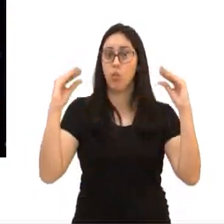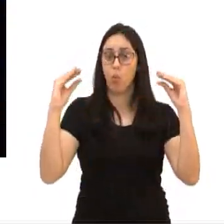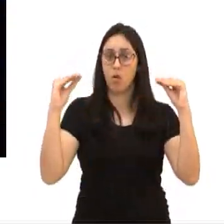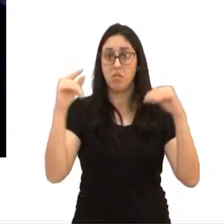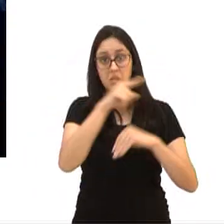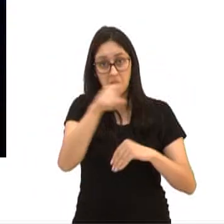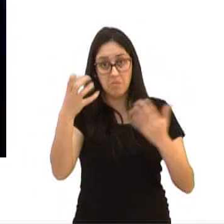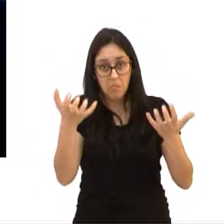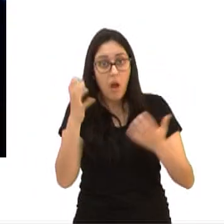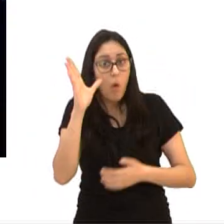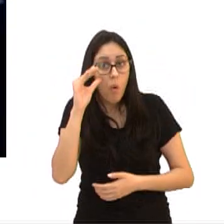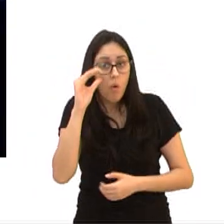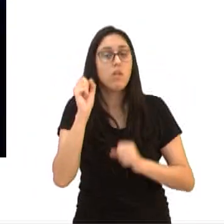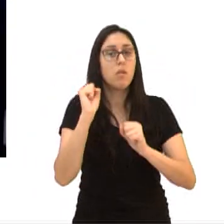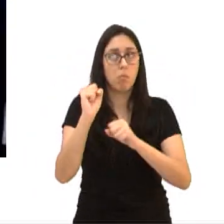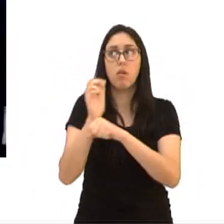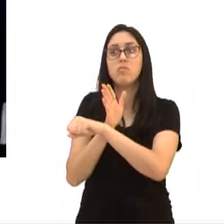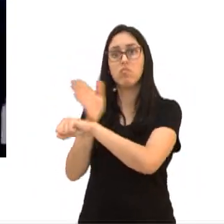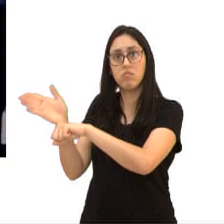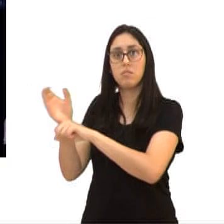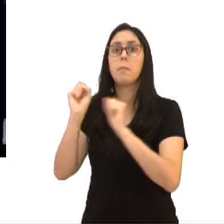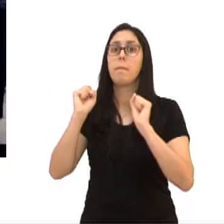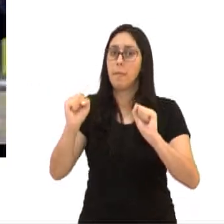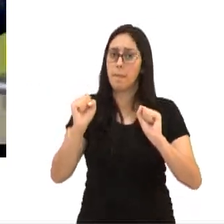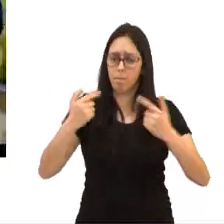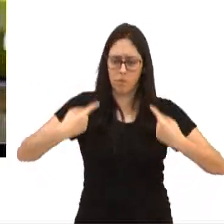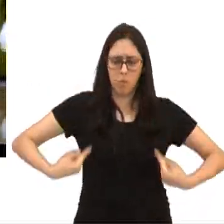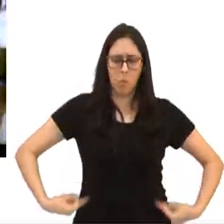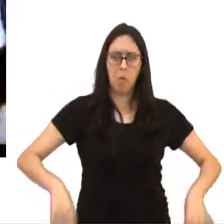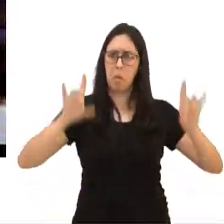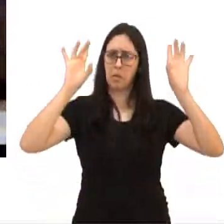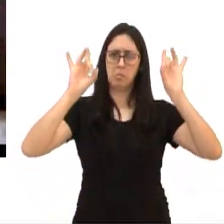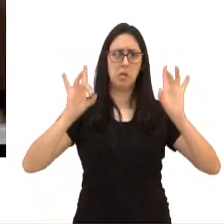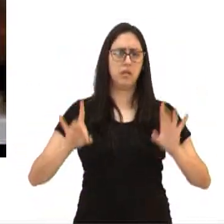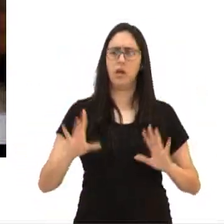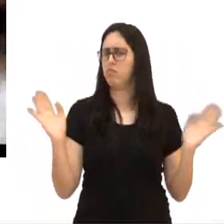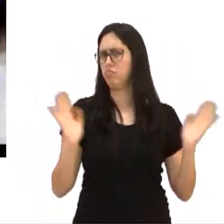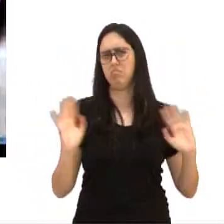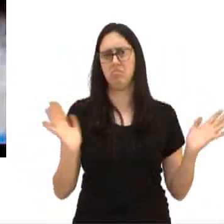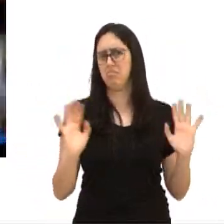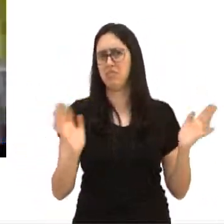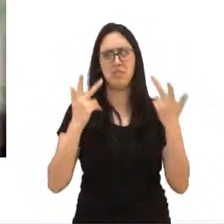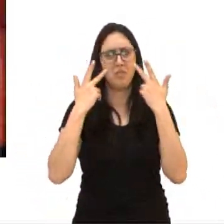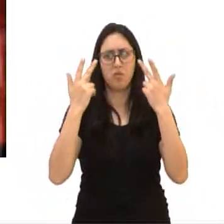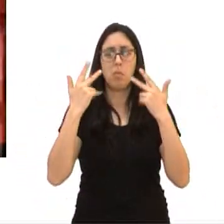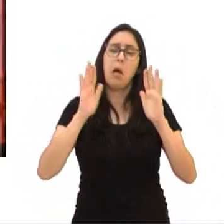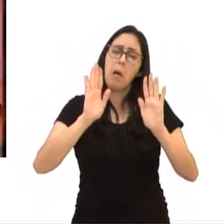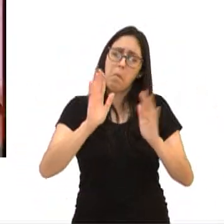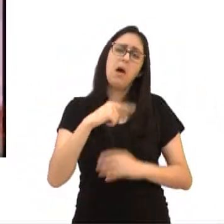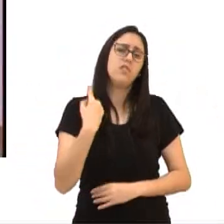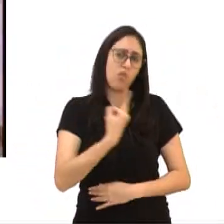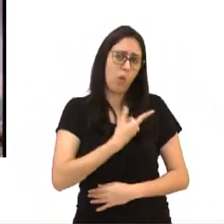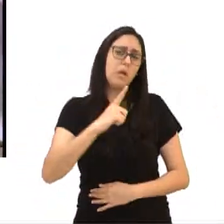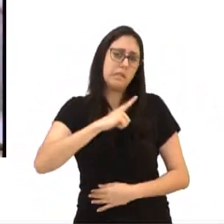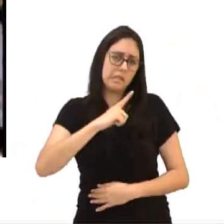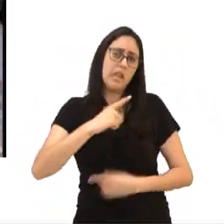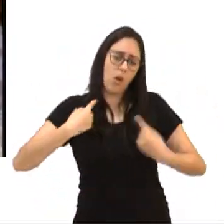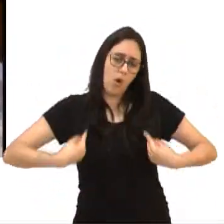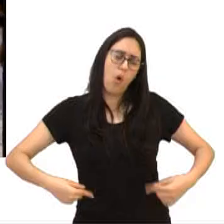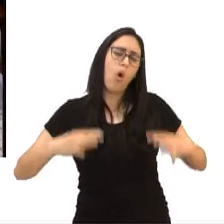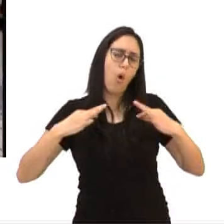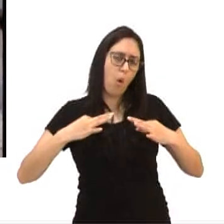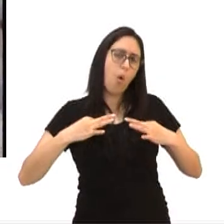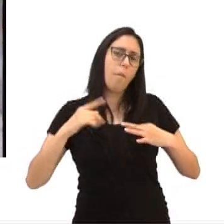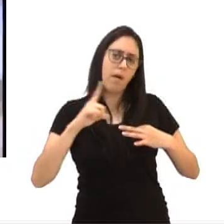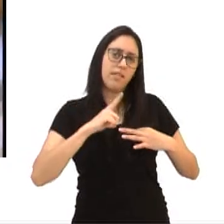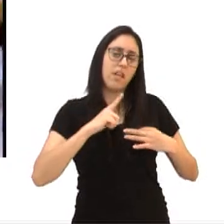quiser participar, não precisa de usar nenhuma vestimenta específica, porém nós usamos algumas roupas diferentes. Os